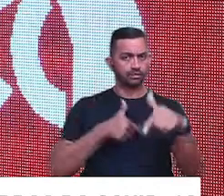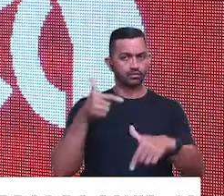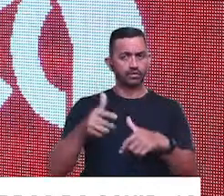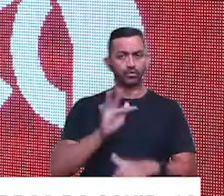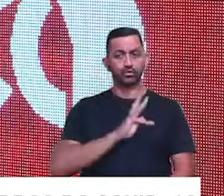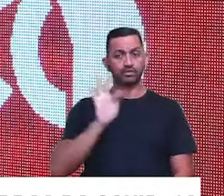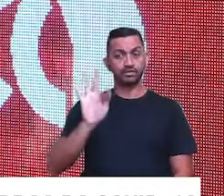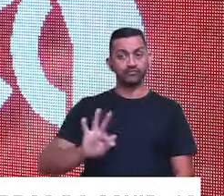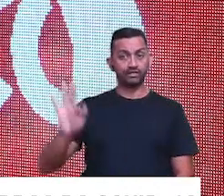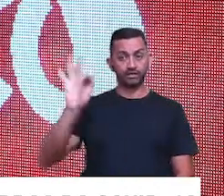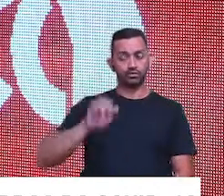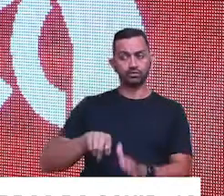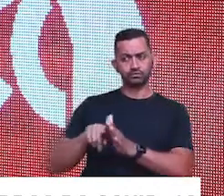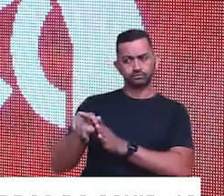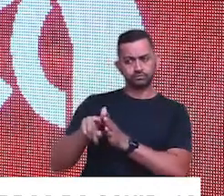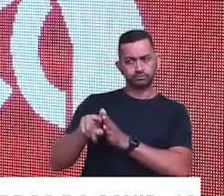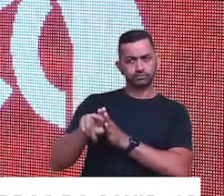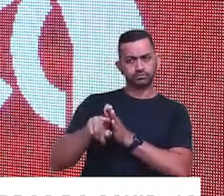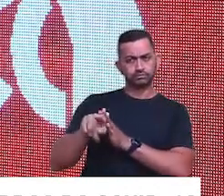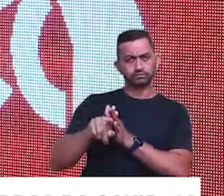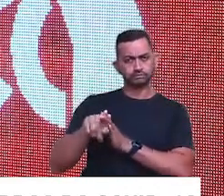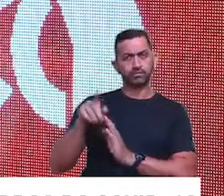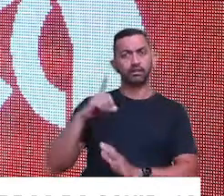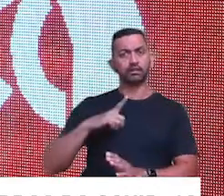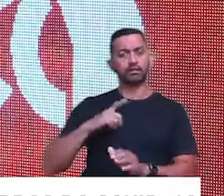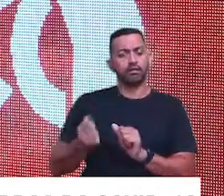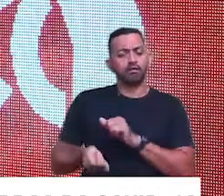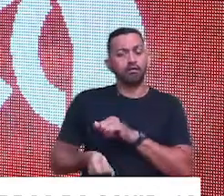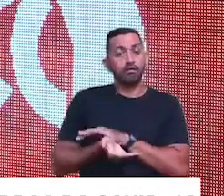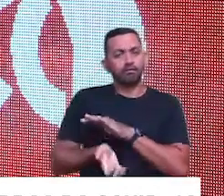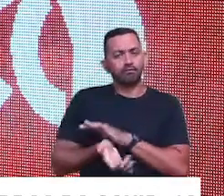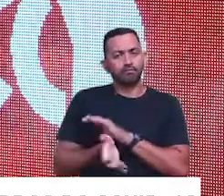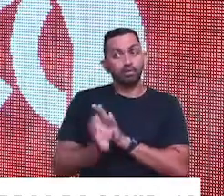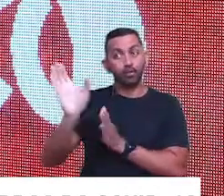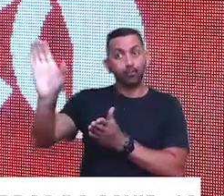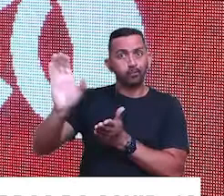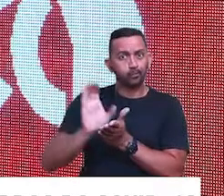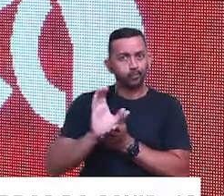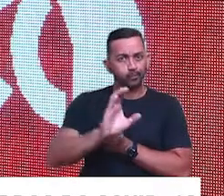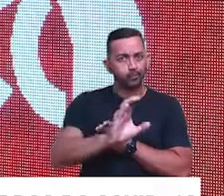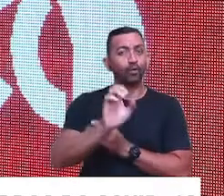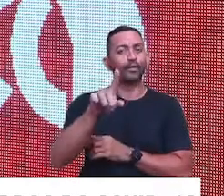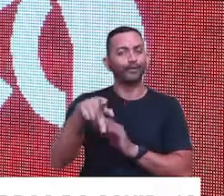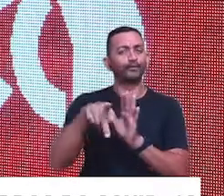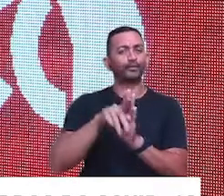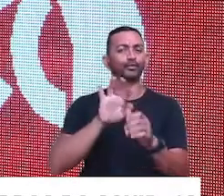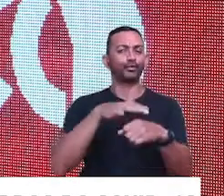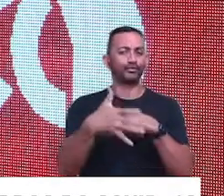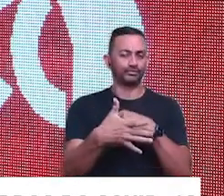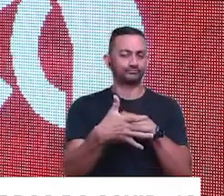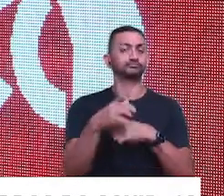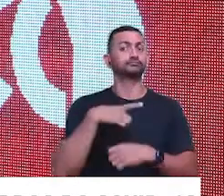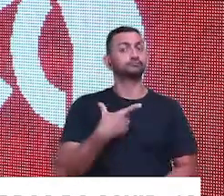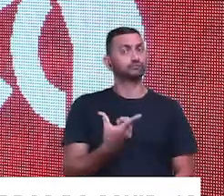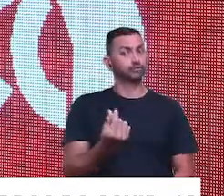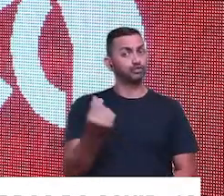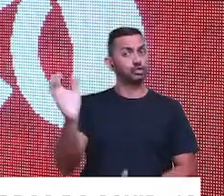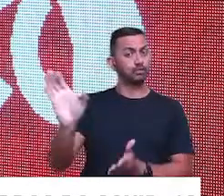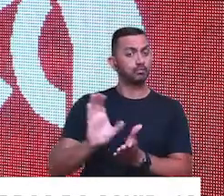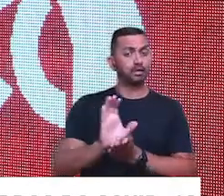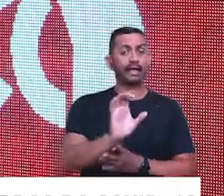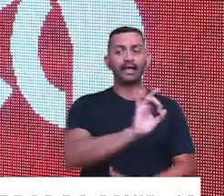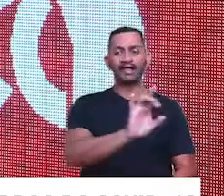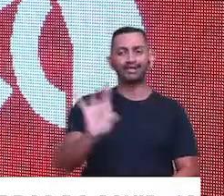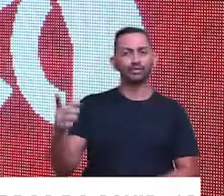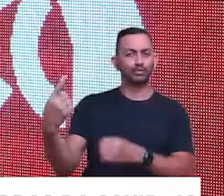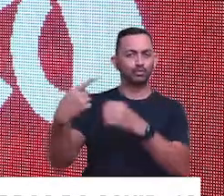o trabalho da Polícia Federal na investigação de fraudes com verbas da Covid-19. Essas verbas